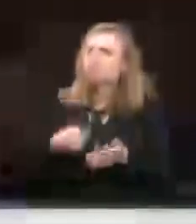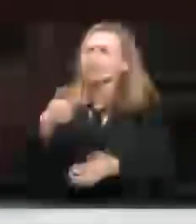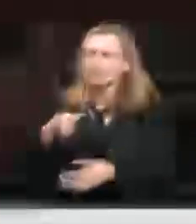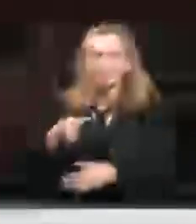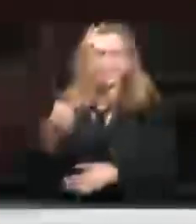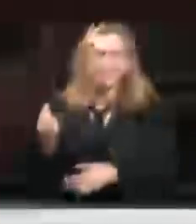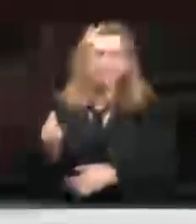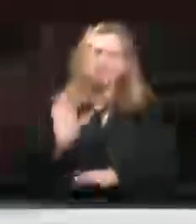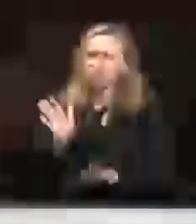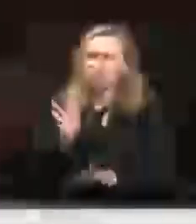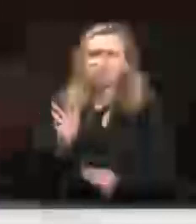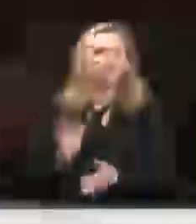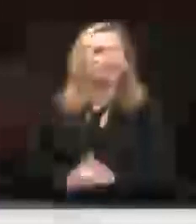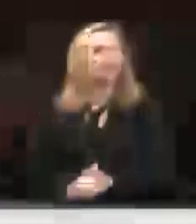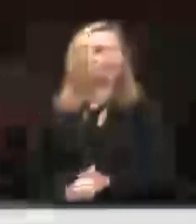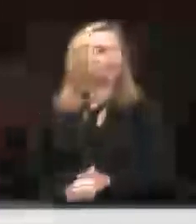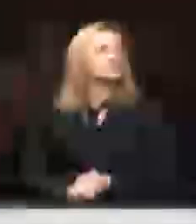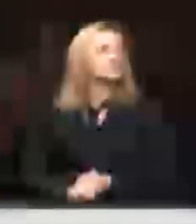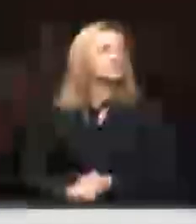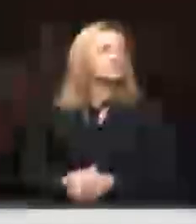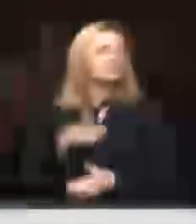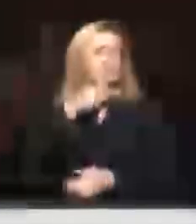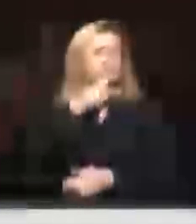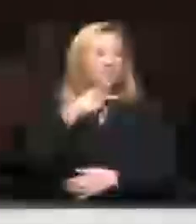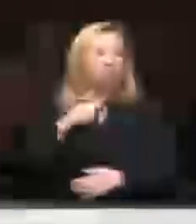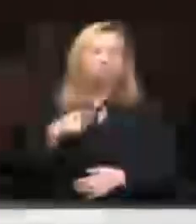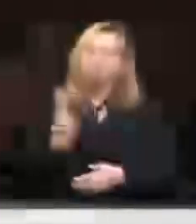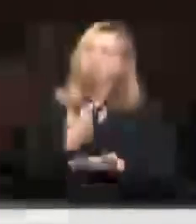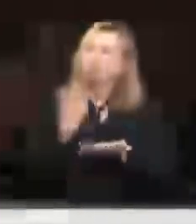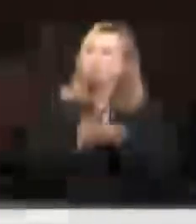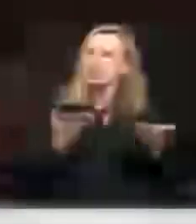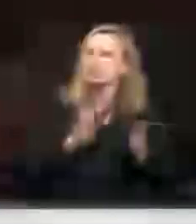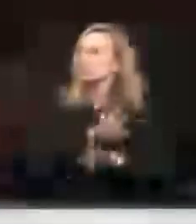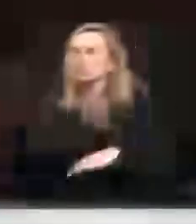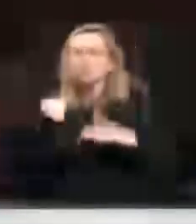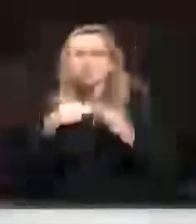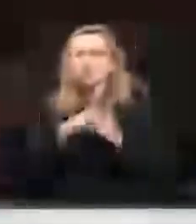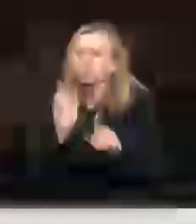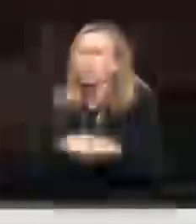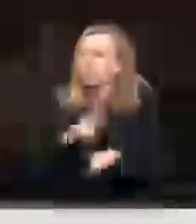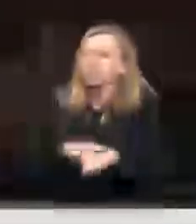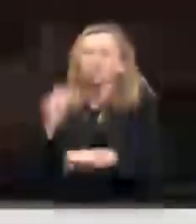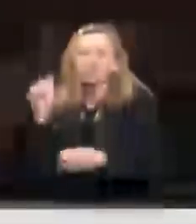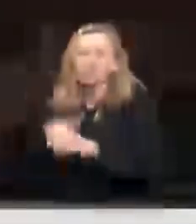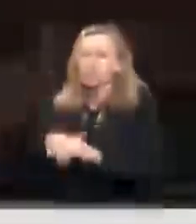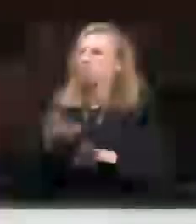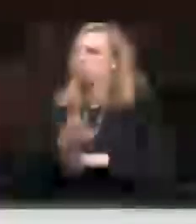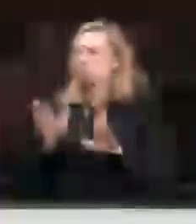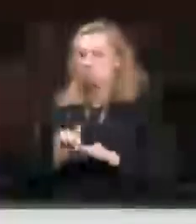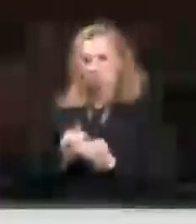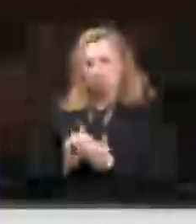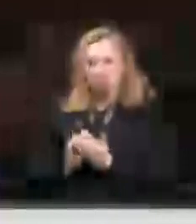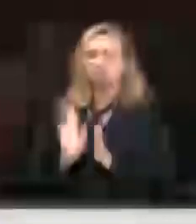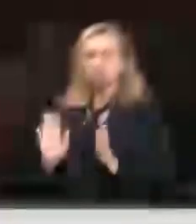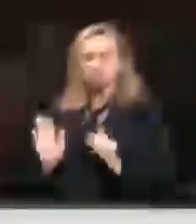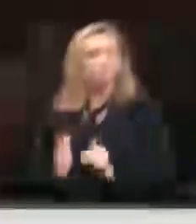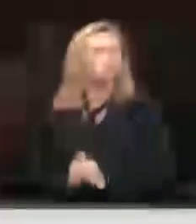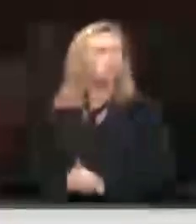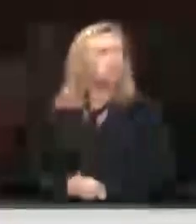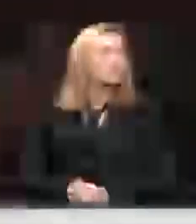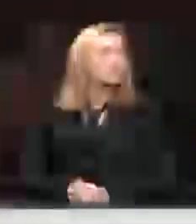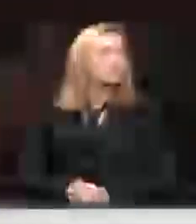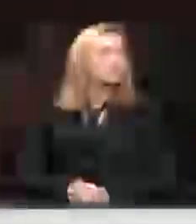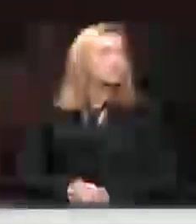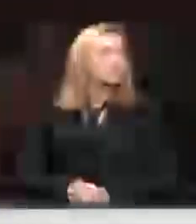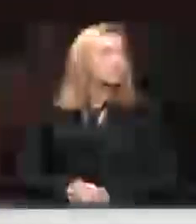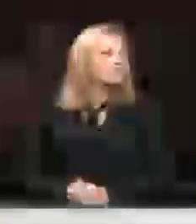7 parlamentares. Fomos derrotados aqui em todas as votações. Em todas as votações. A sociedade comprou